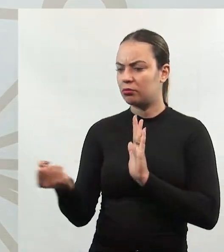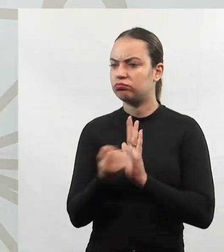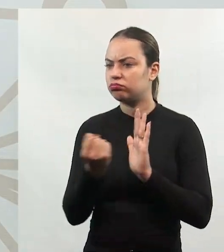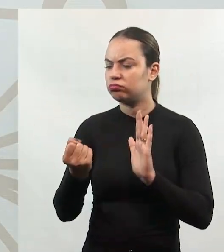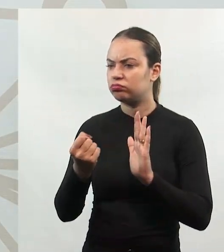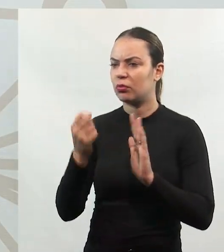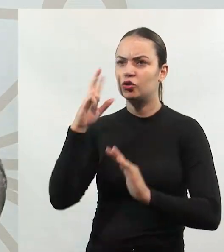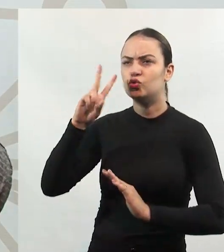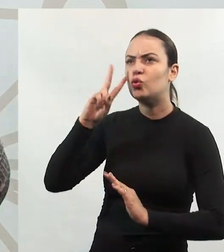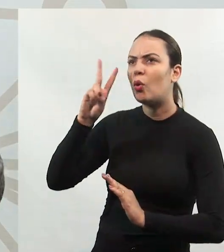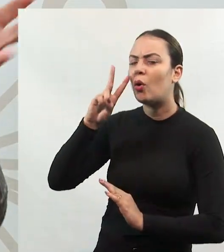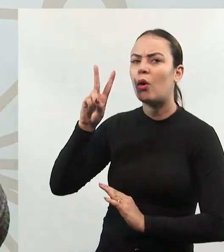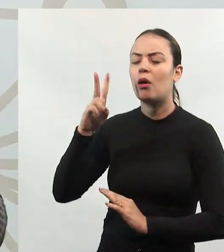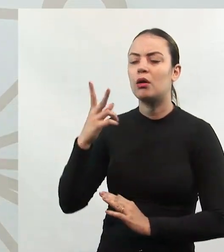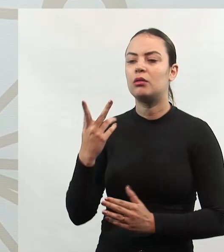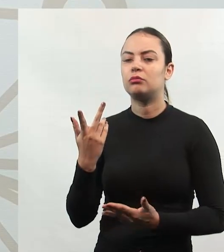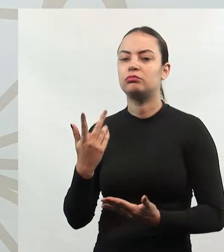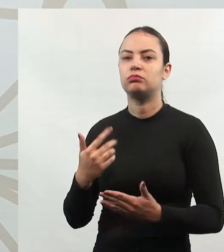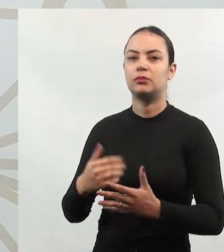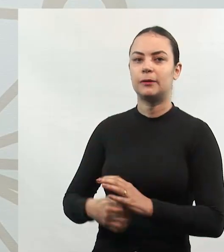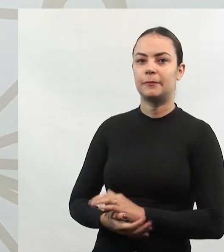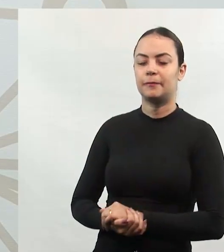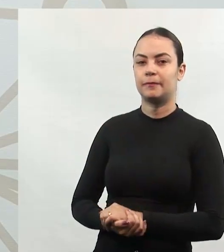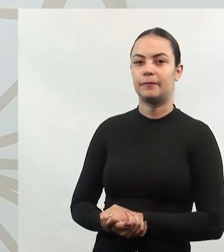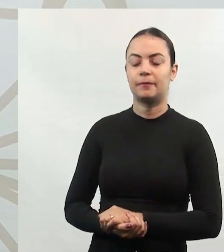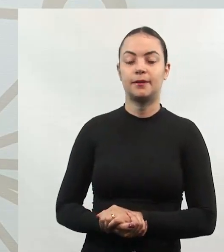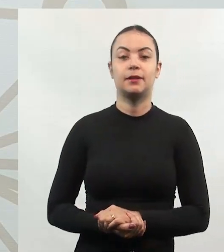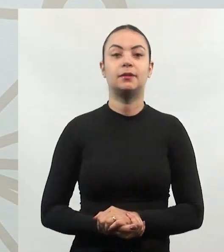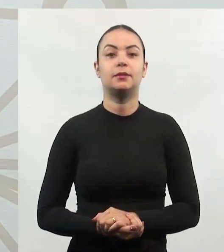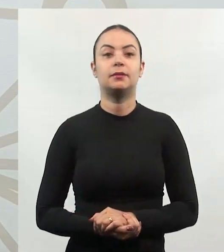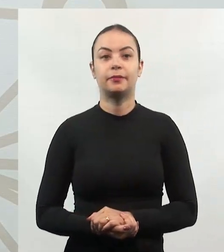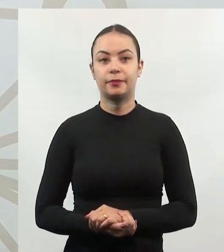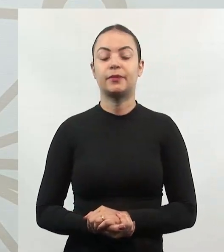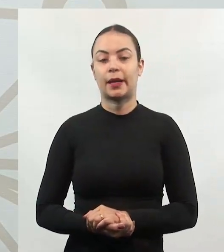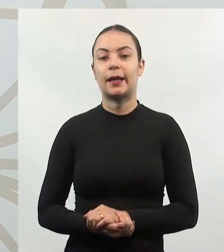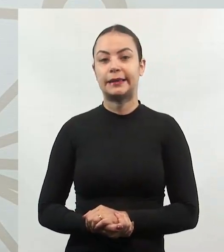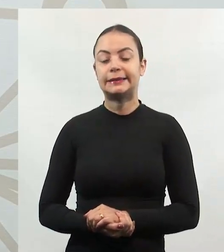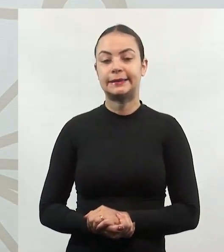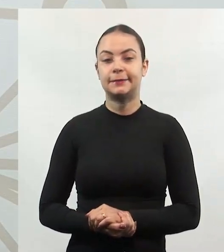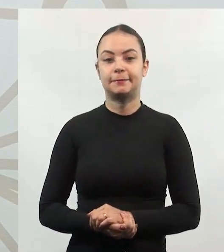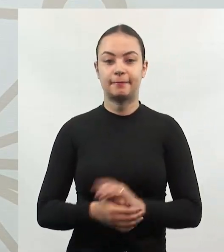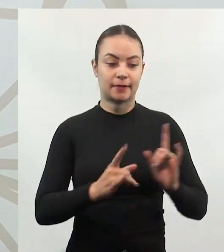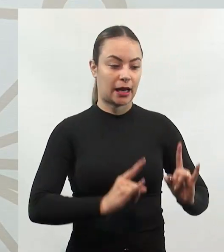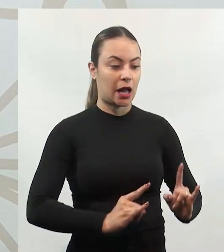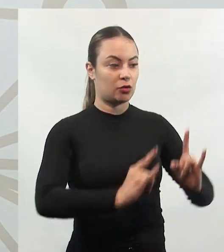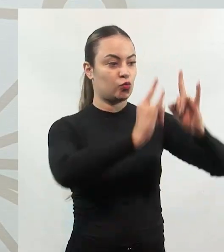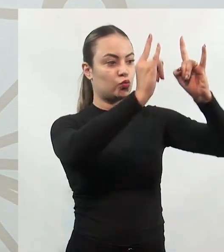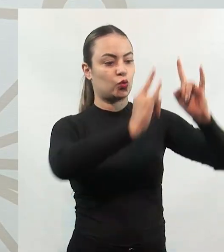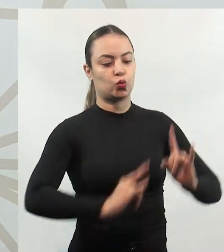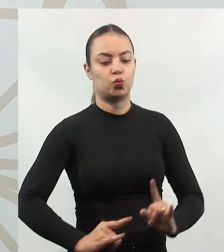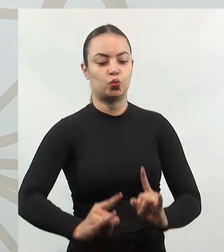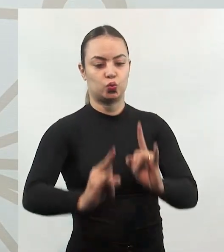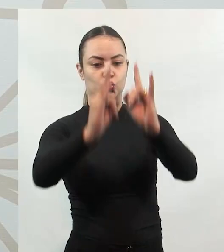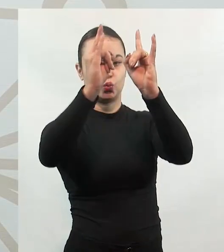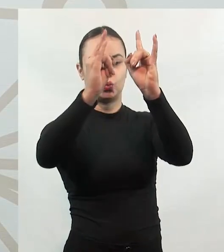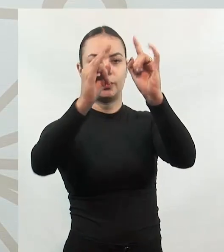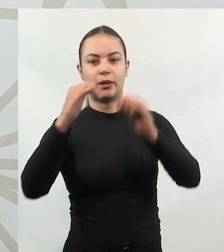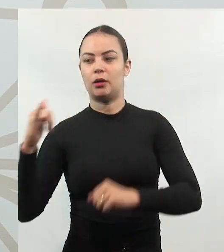meio da aula, fui tirar xerox, acho que me lembro de alguma coisa assim, e de lá eu acompanhei